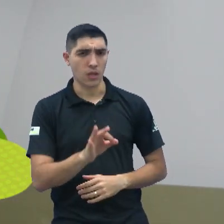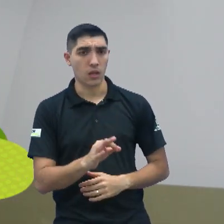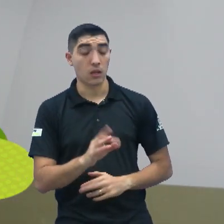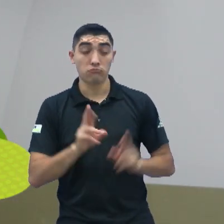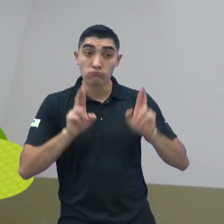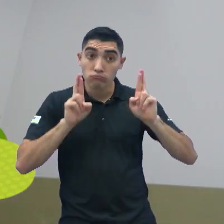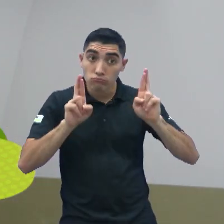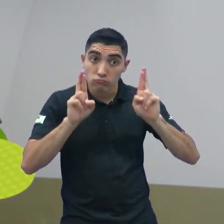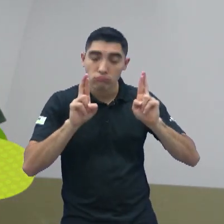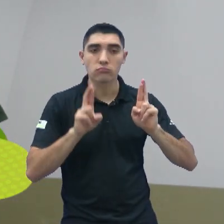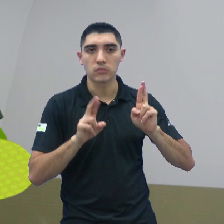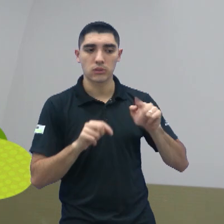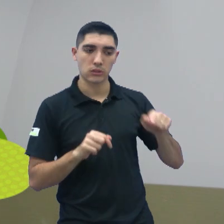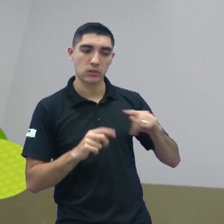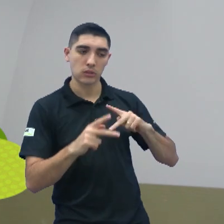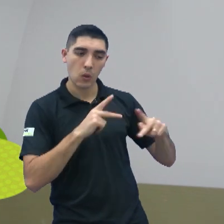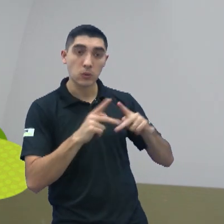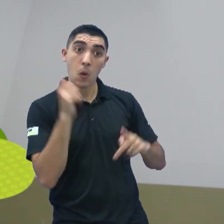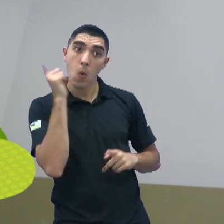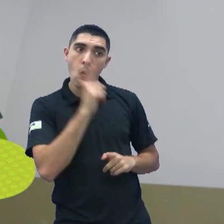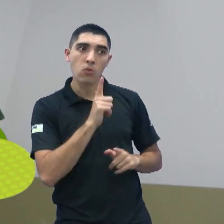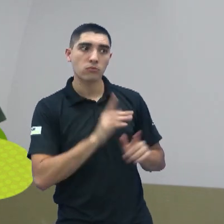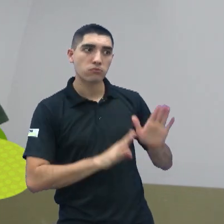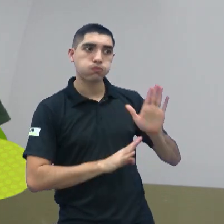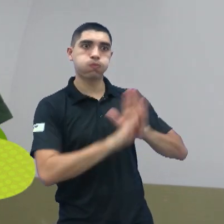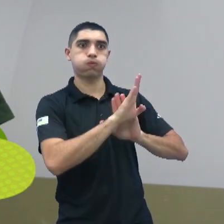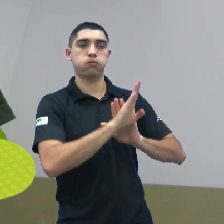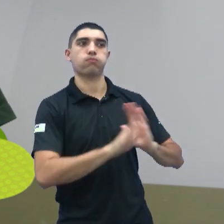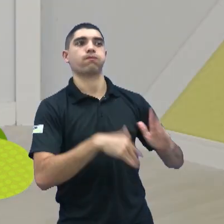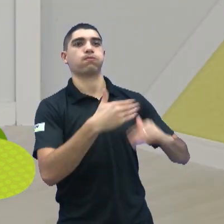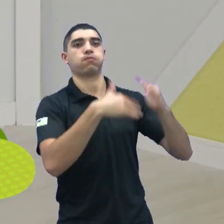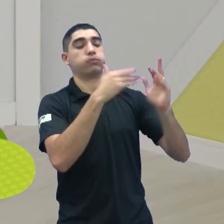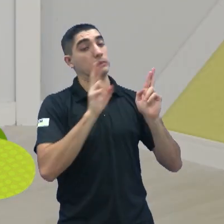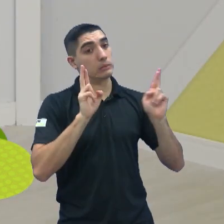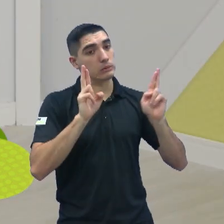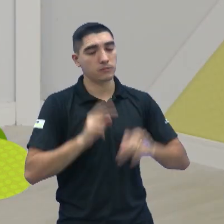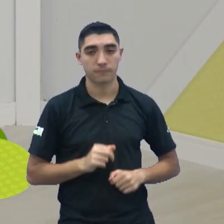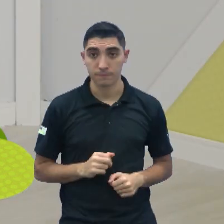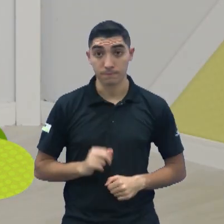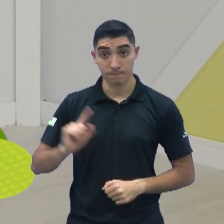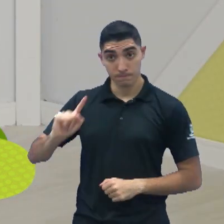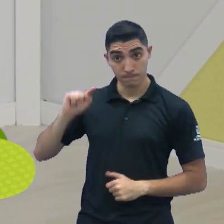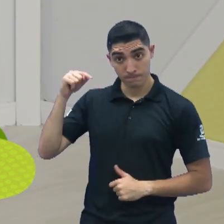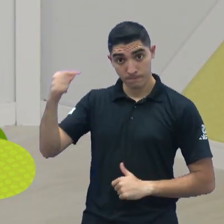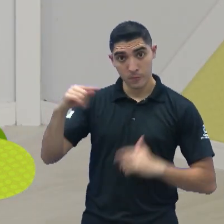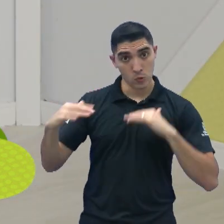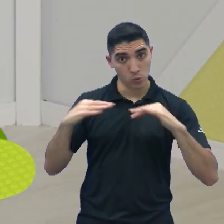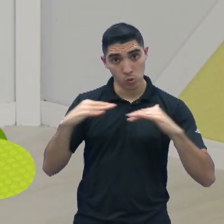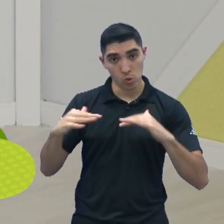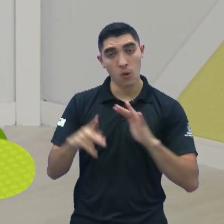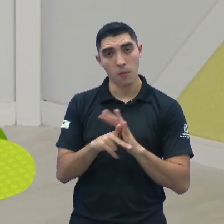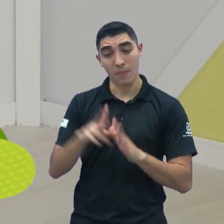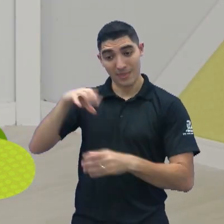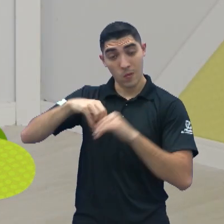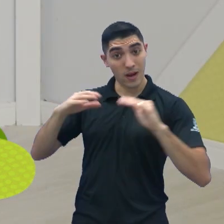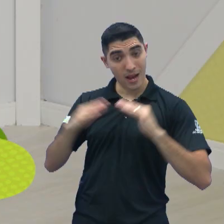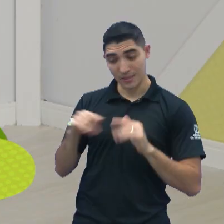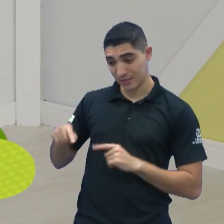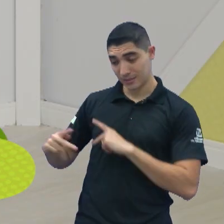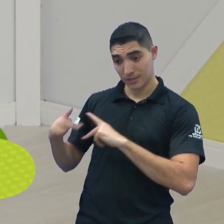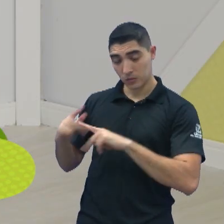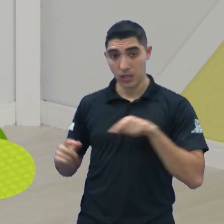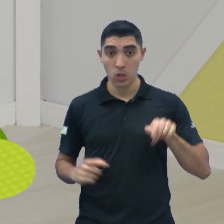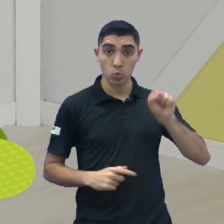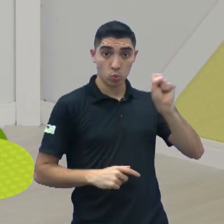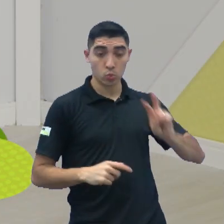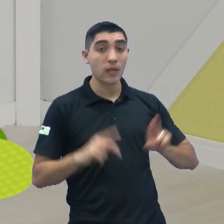expectativa é que o time possa evoluir ainda mais, né? Fica a nossa torcida. Próximo jogo do vôlei São José, estreia em casa contra o Suzano,